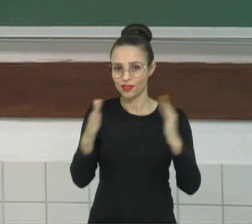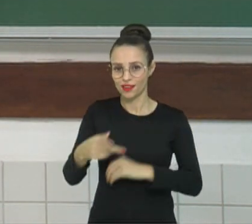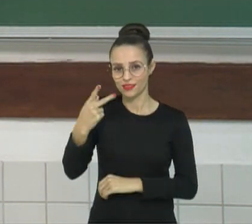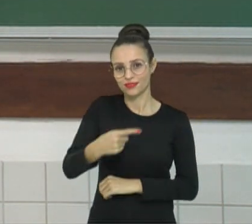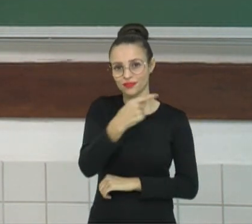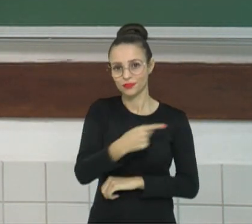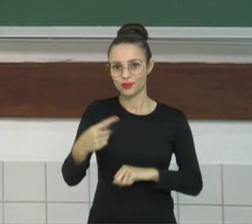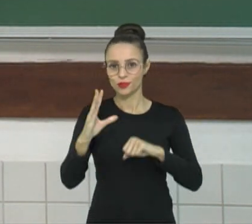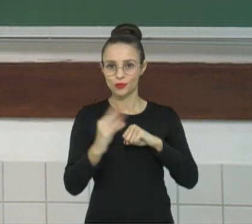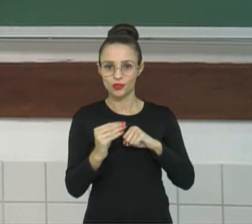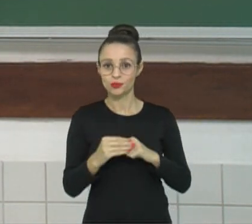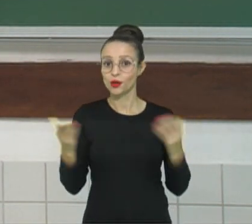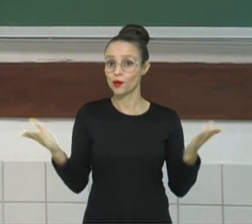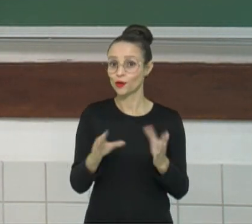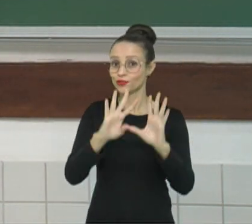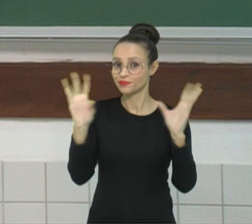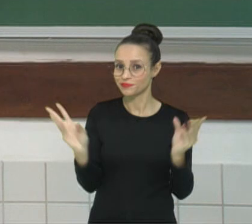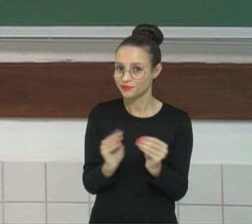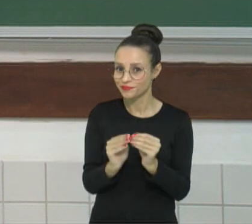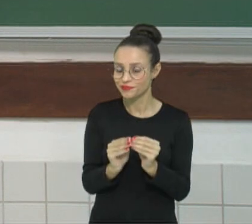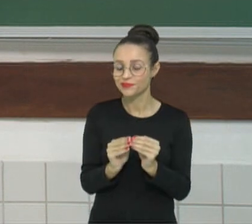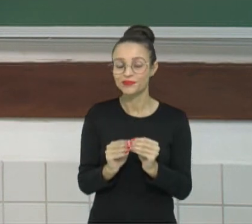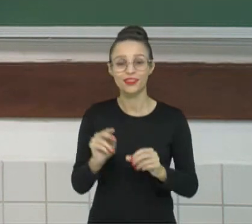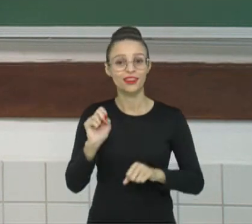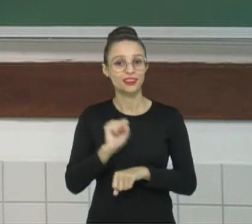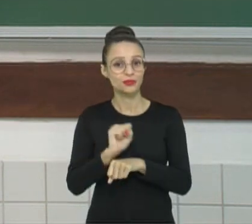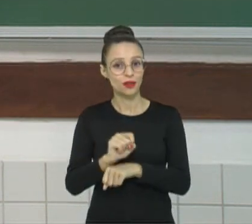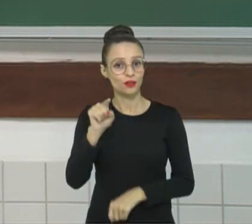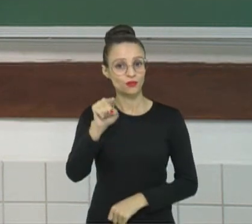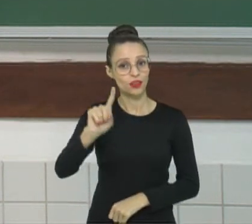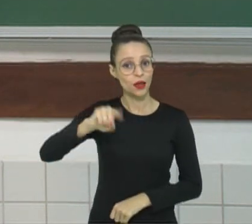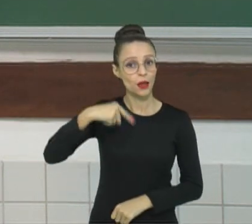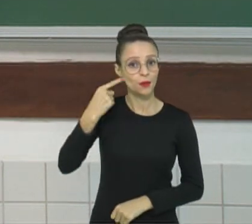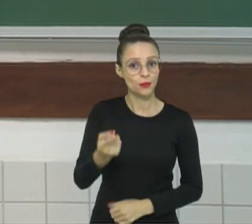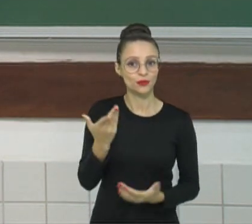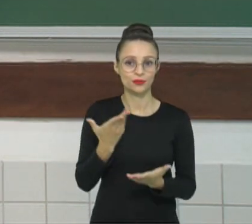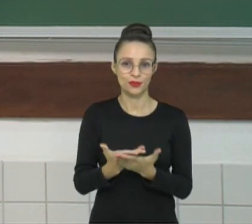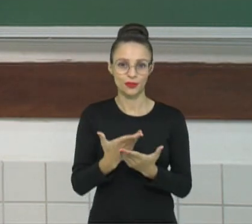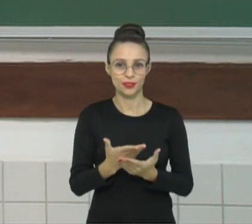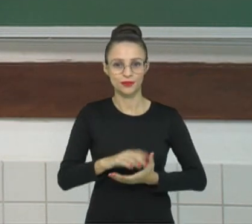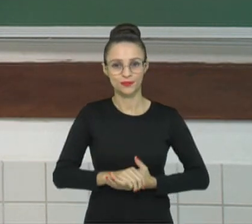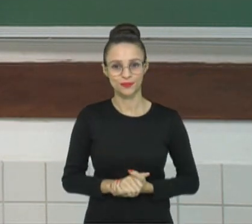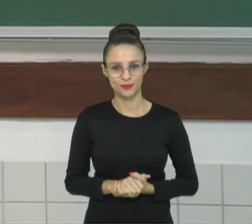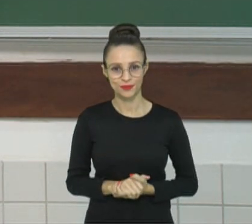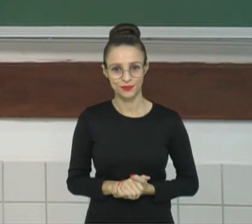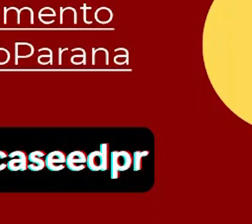do Conhecimento. Por hoje, eu fico por aqui, espero você na próxima aula e até lá!